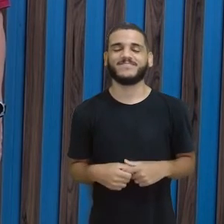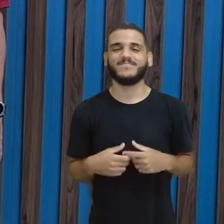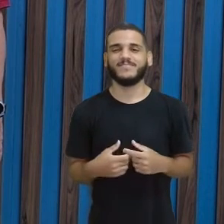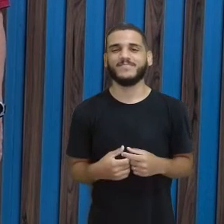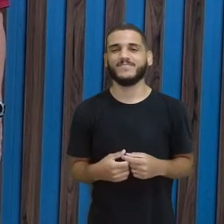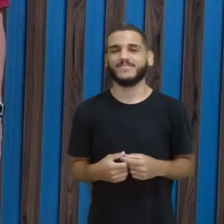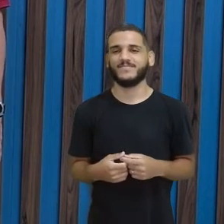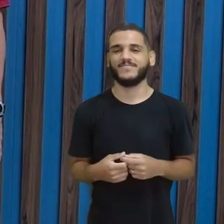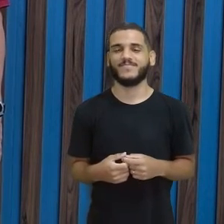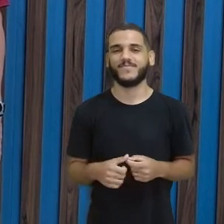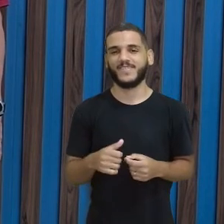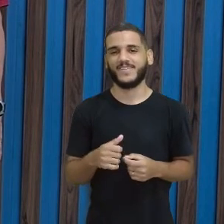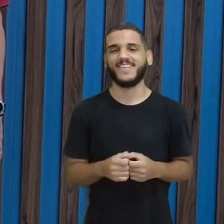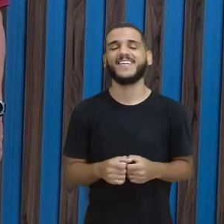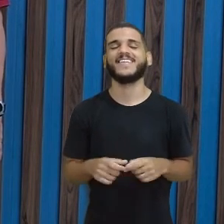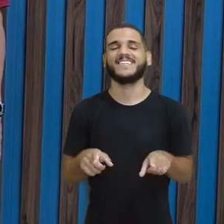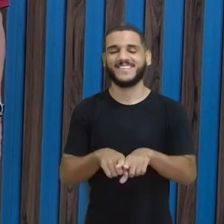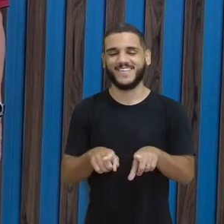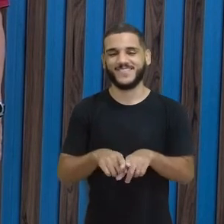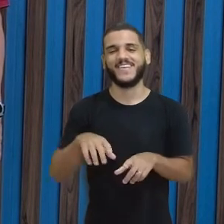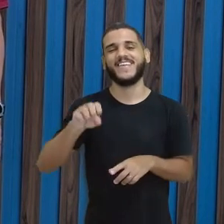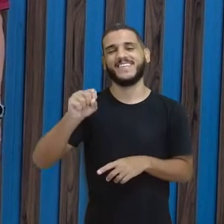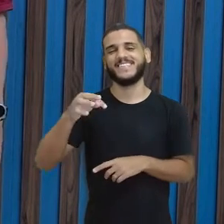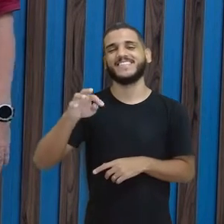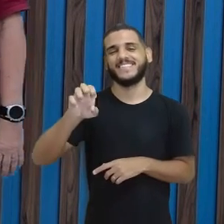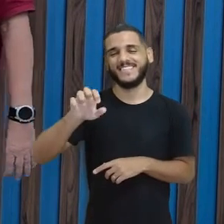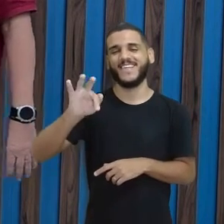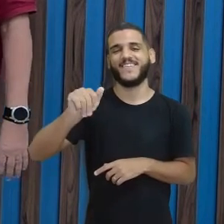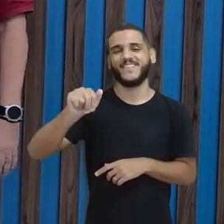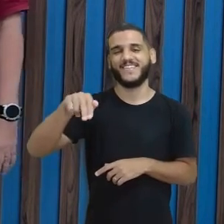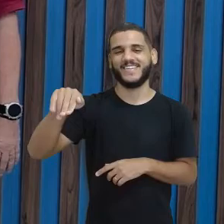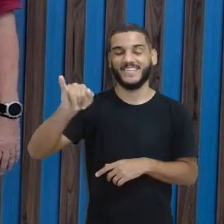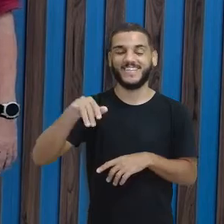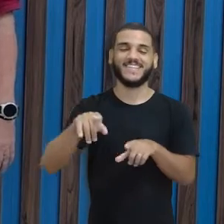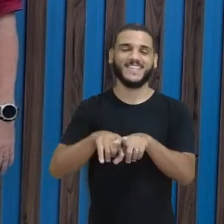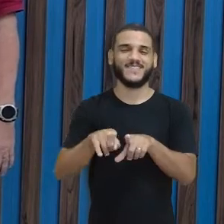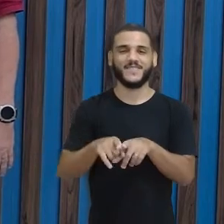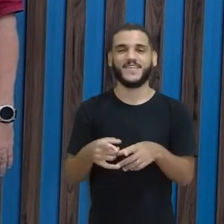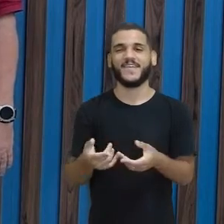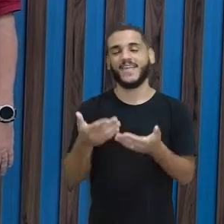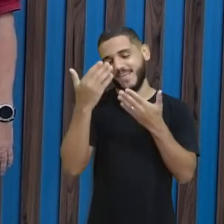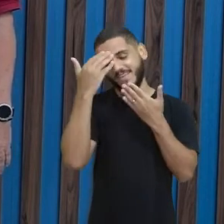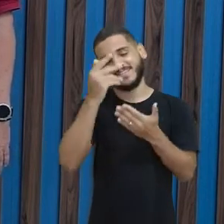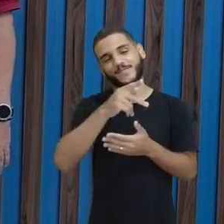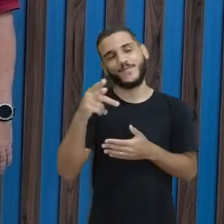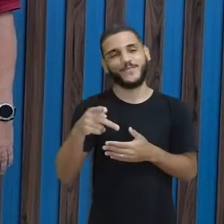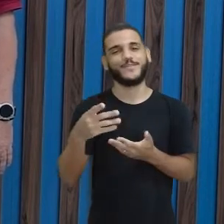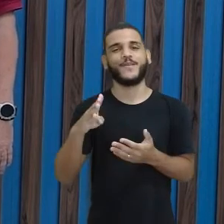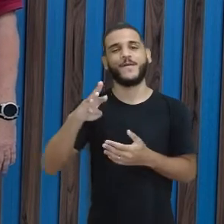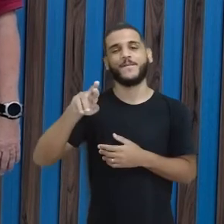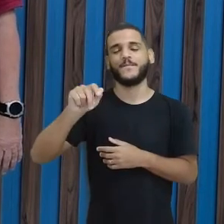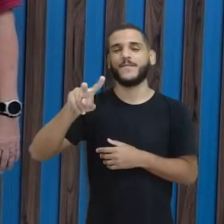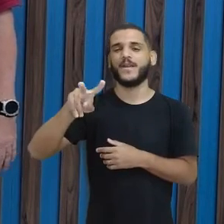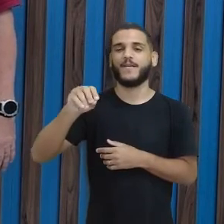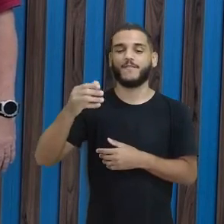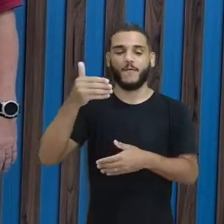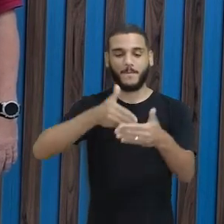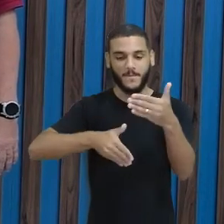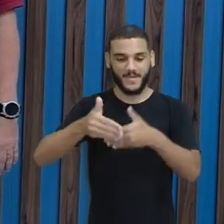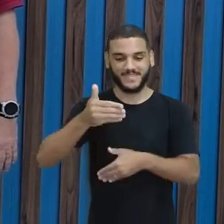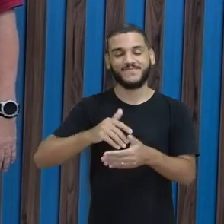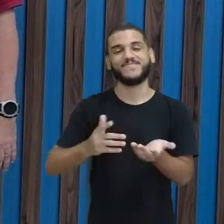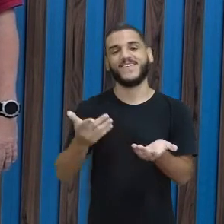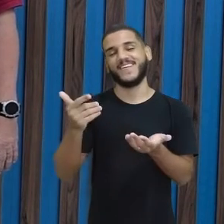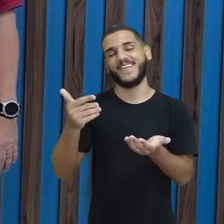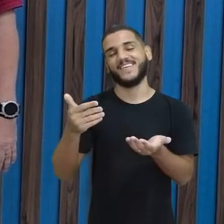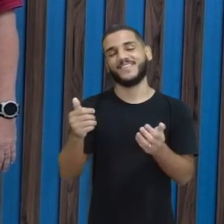aí, cadê a minha produtora? Tá, não é? Isso, tá aí, Stephanie, show de bola. E agradecer ao professor Bravo mais uma vez por estar aqui. Espero que ele volte